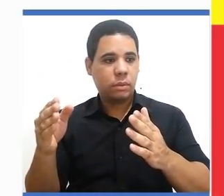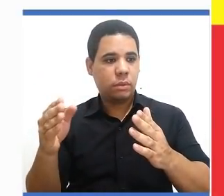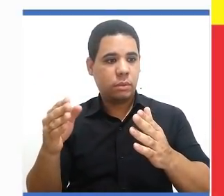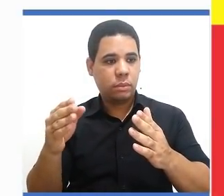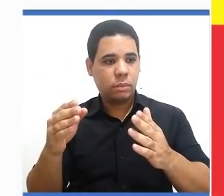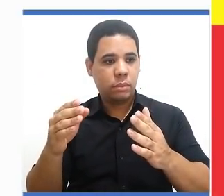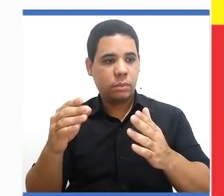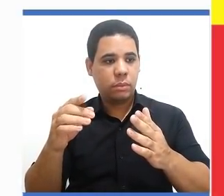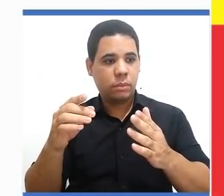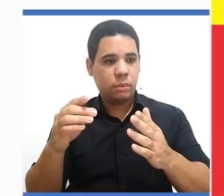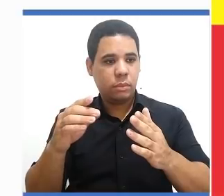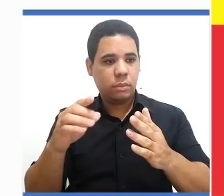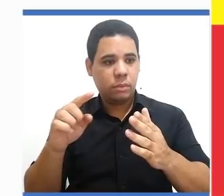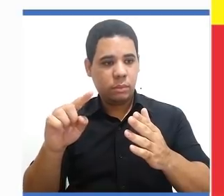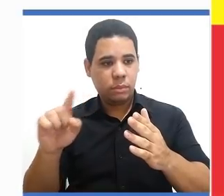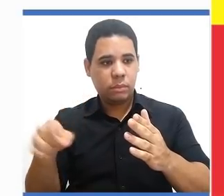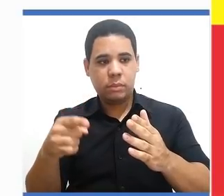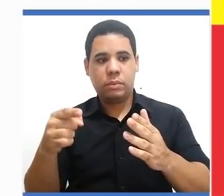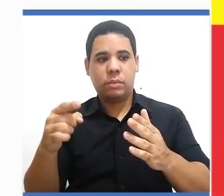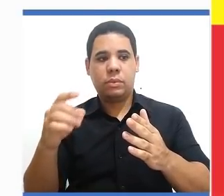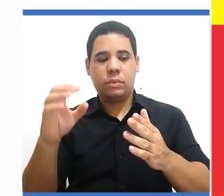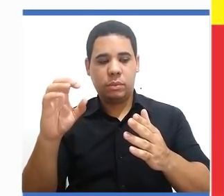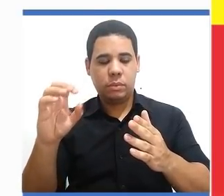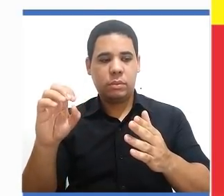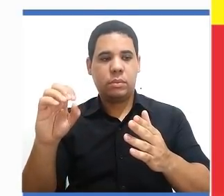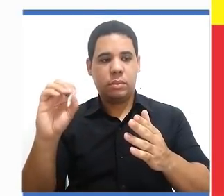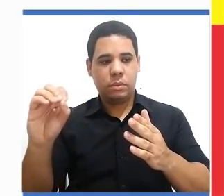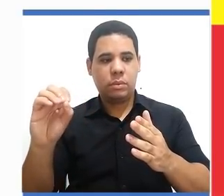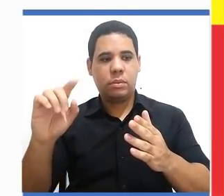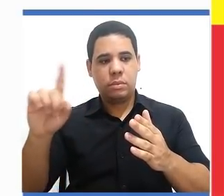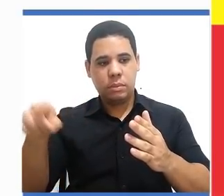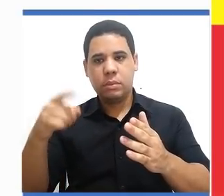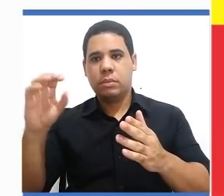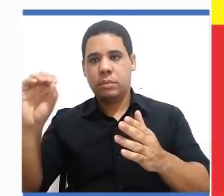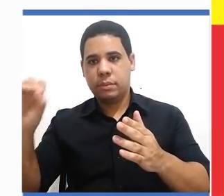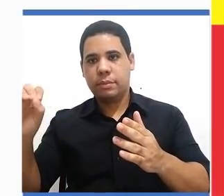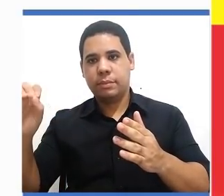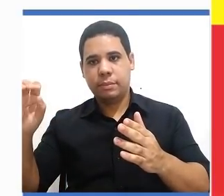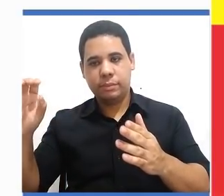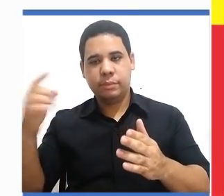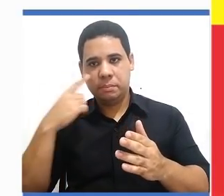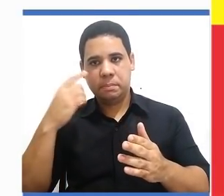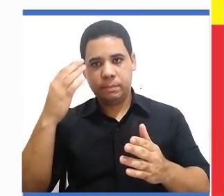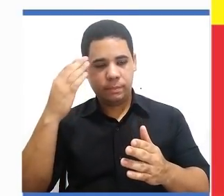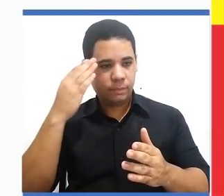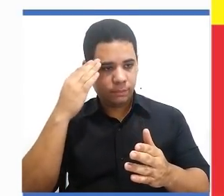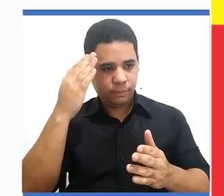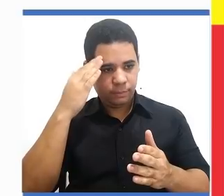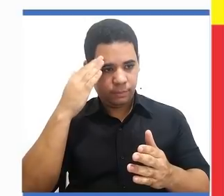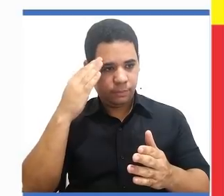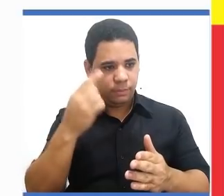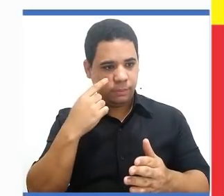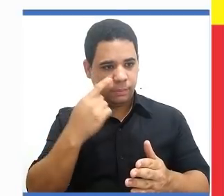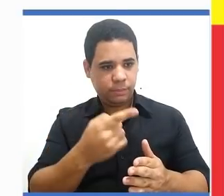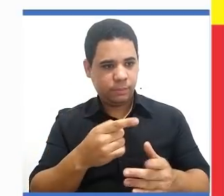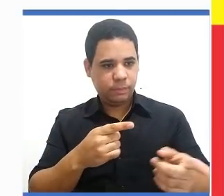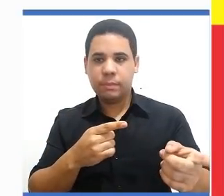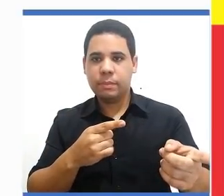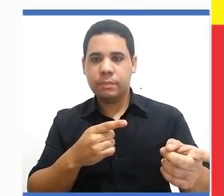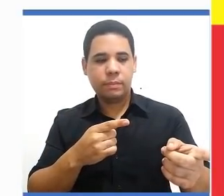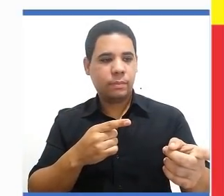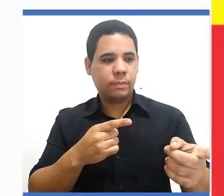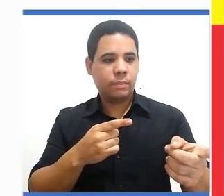5.760, a gente vai andar com uma casa, olha, preenche com 0, um pulo. O espaço, preenche com